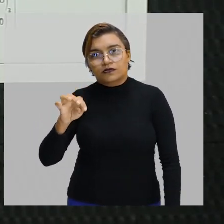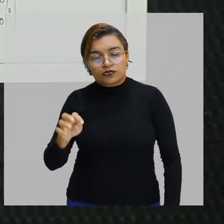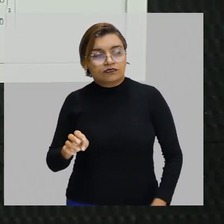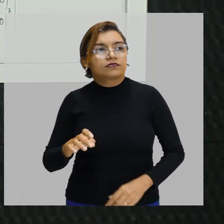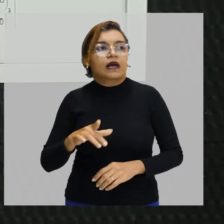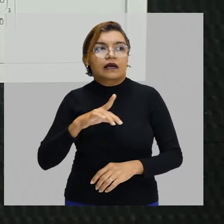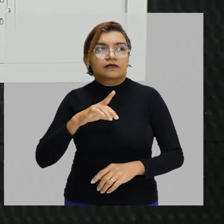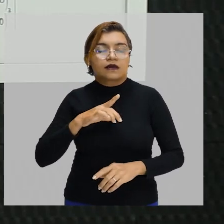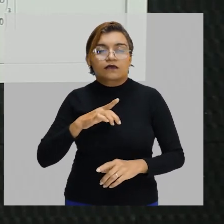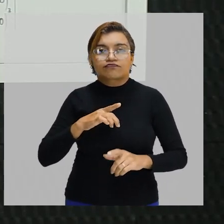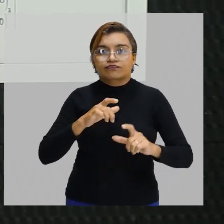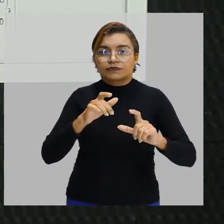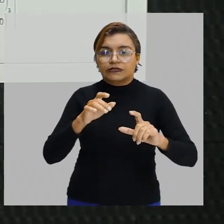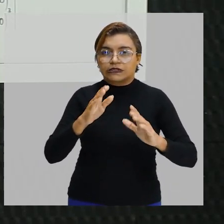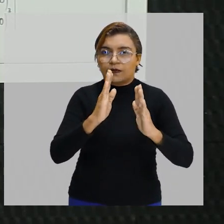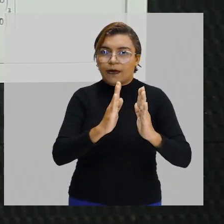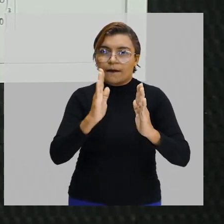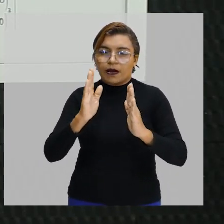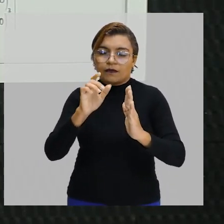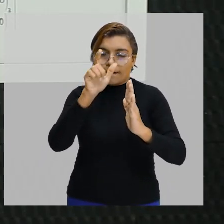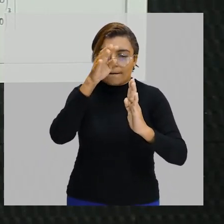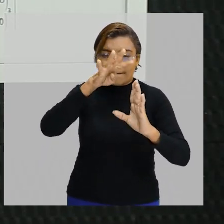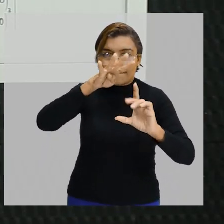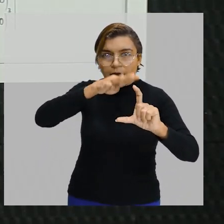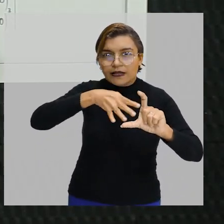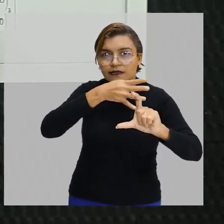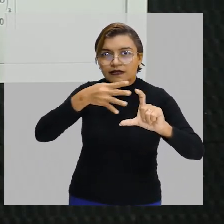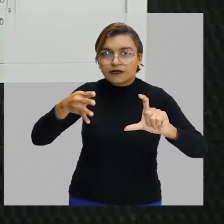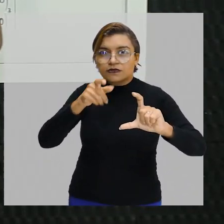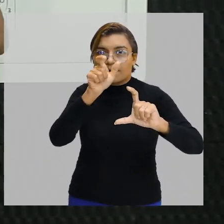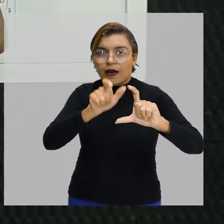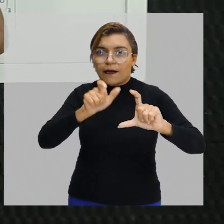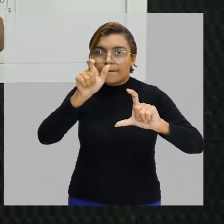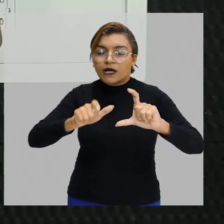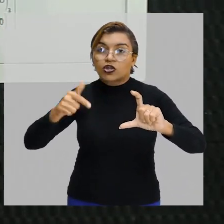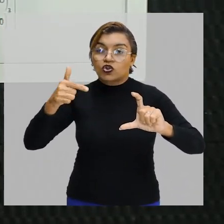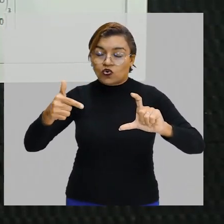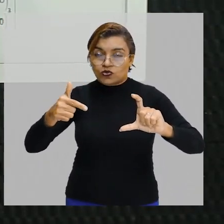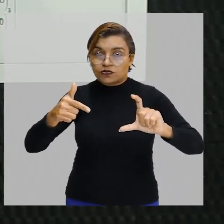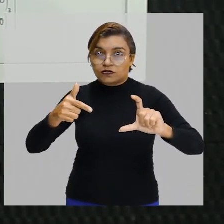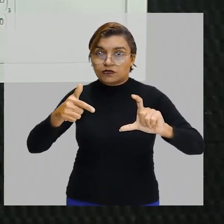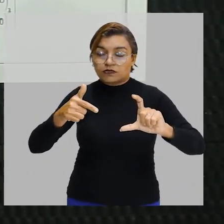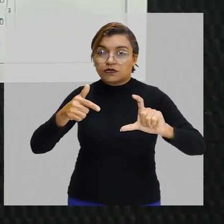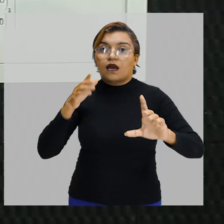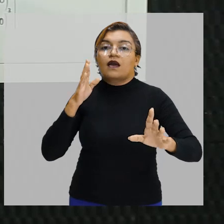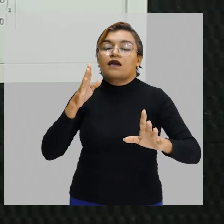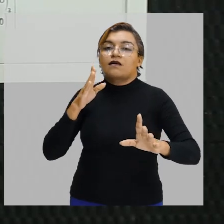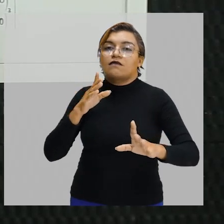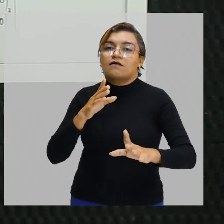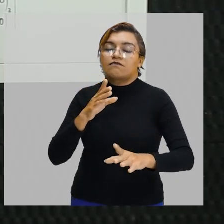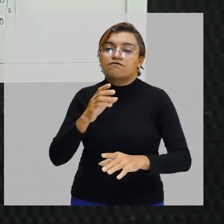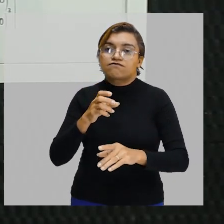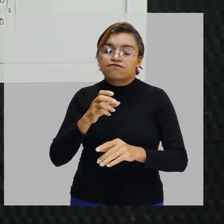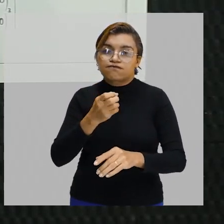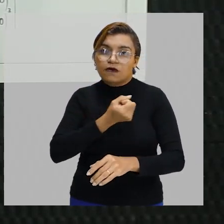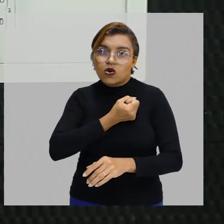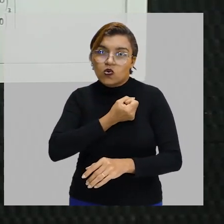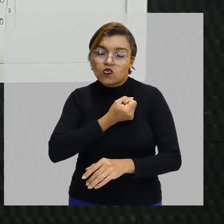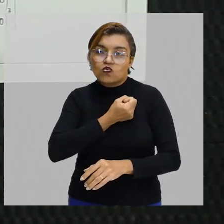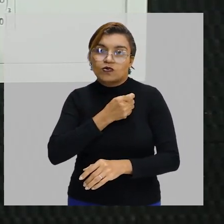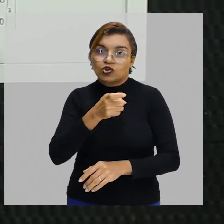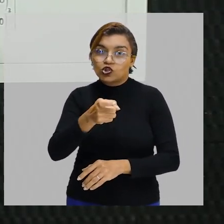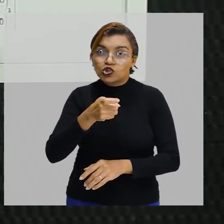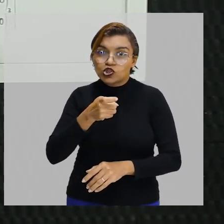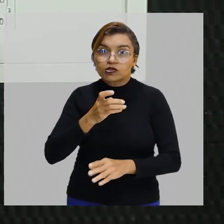2. Ele está dizendo que esse determinante aqui é igual a 2 e quer que você encontre o valor de x. Seja qualquer que seja